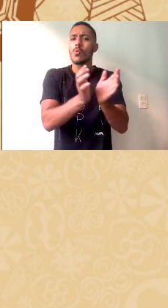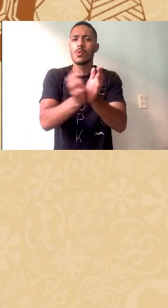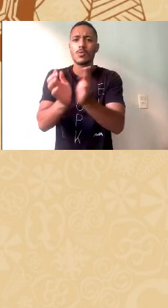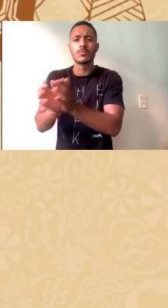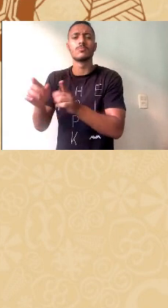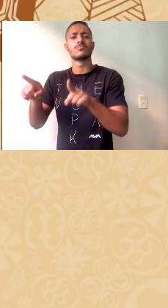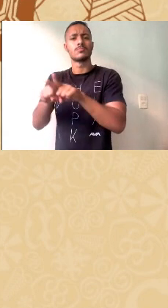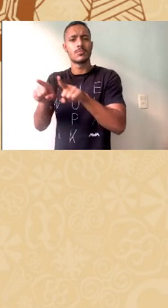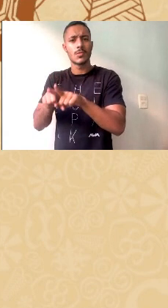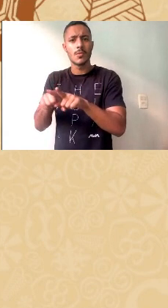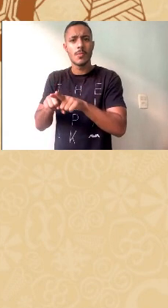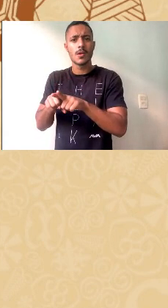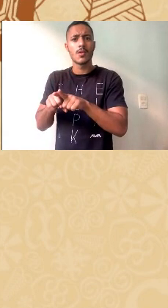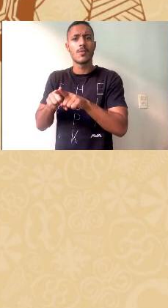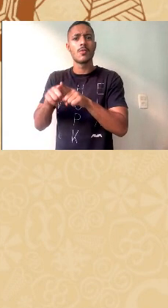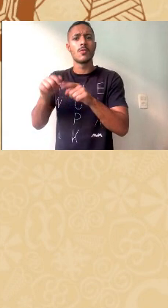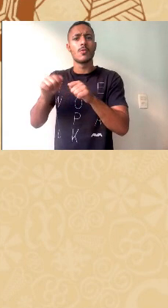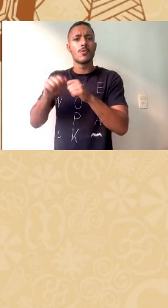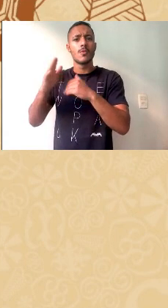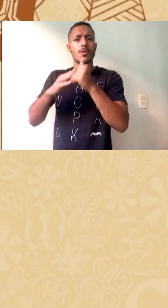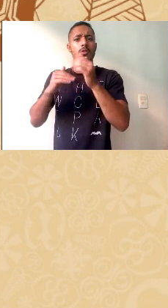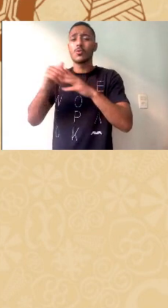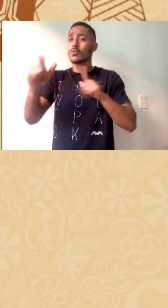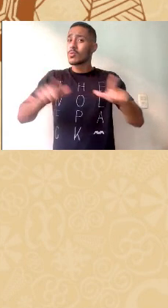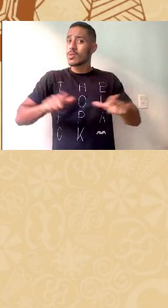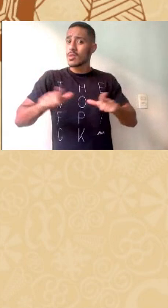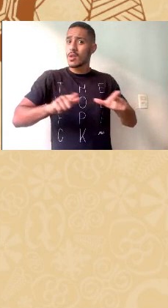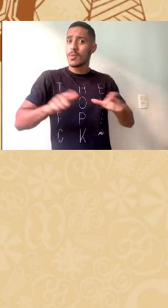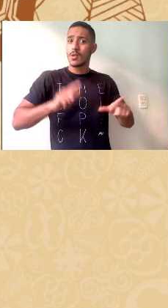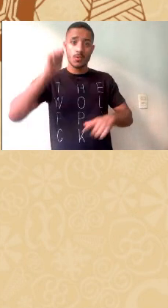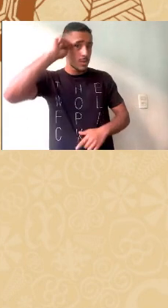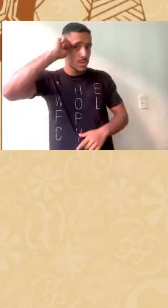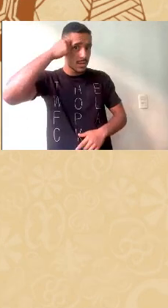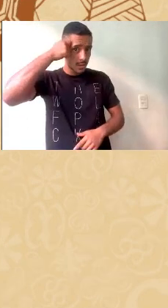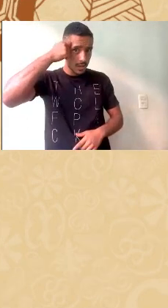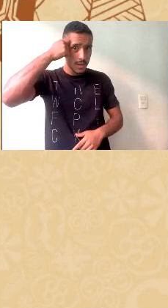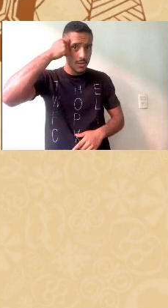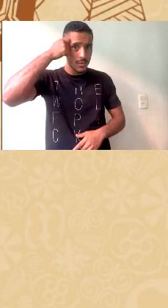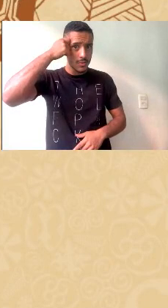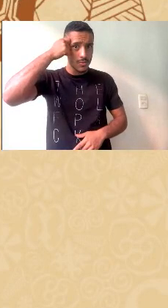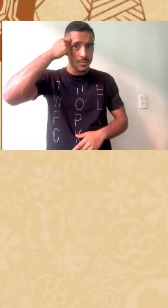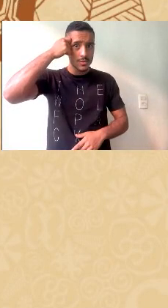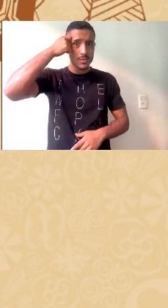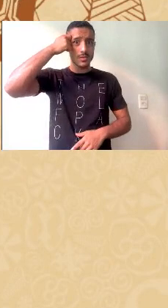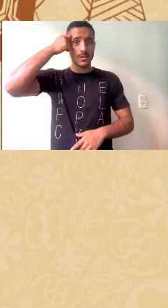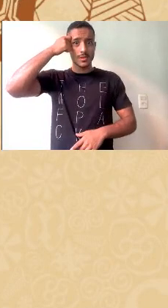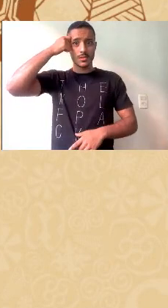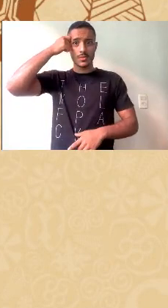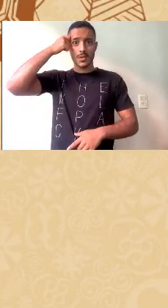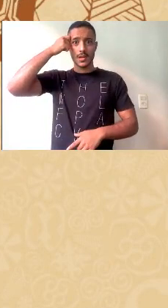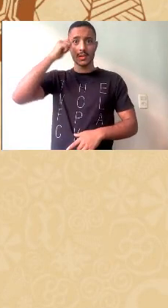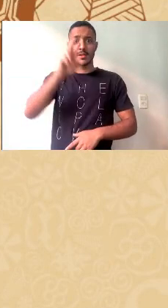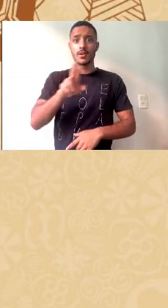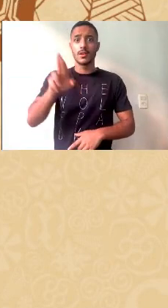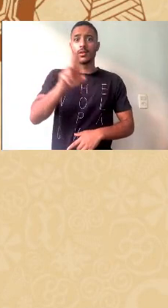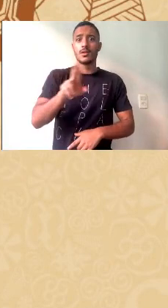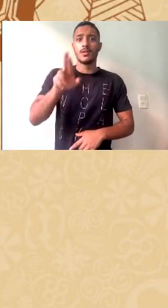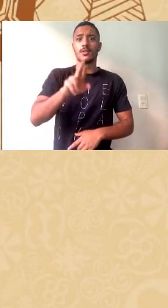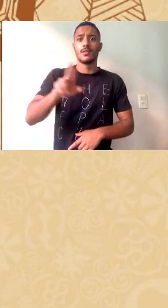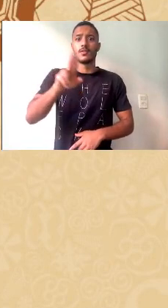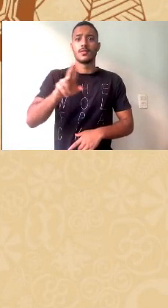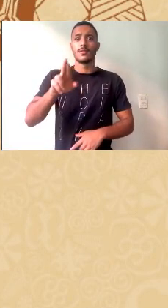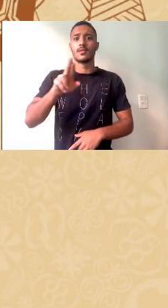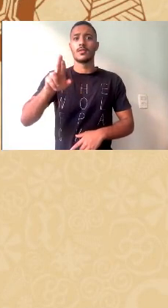eles se formaram por classes de trabalhadores negros. Então, portuários, ferroviários, ensacadores, tinha